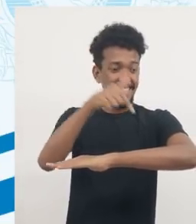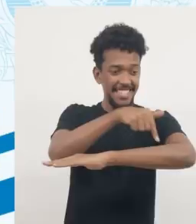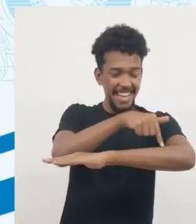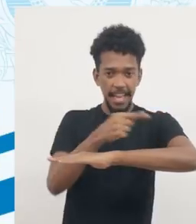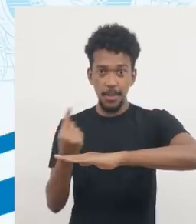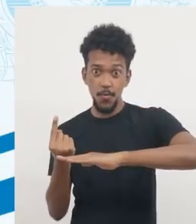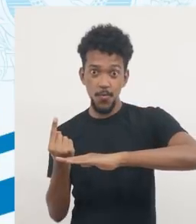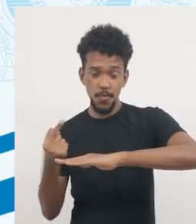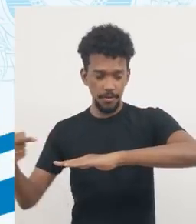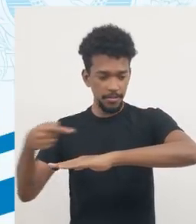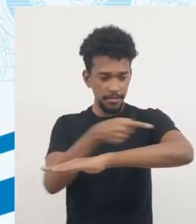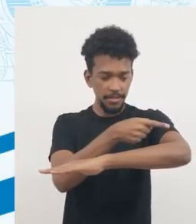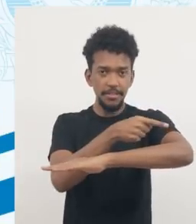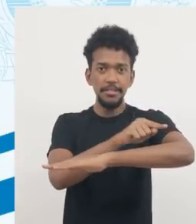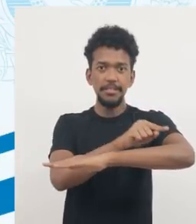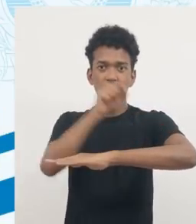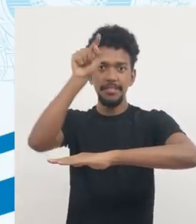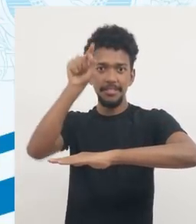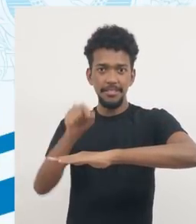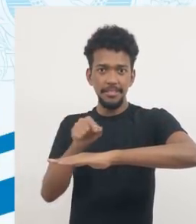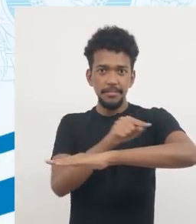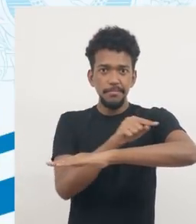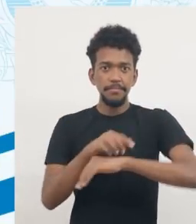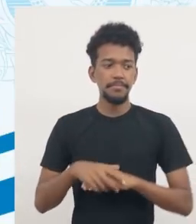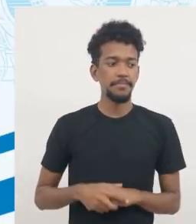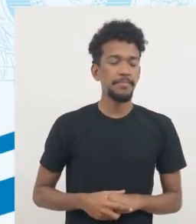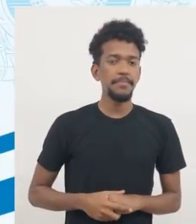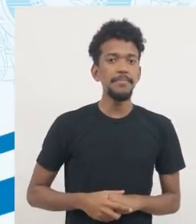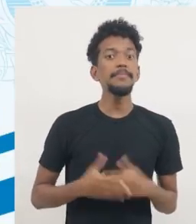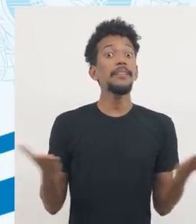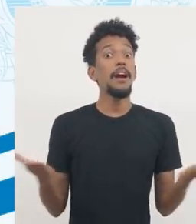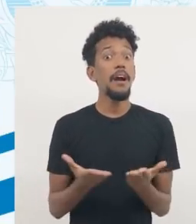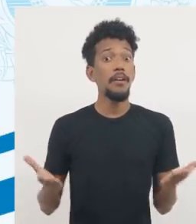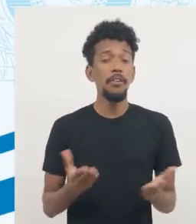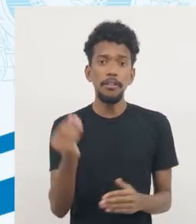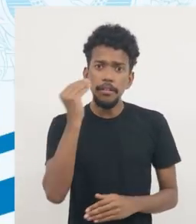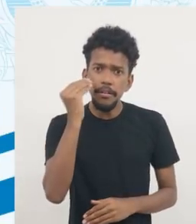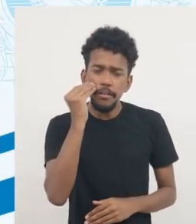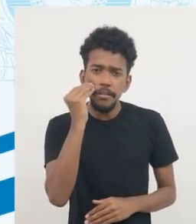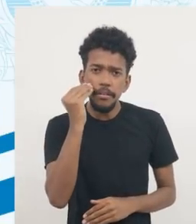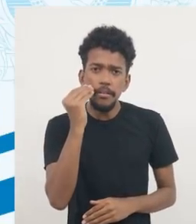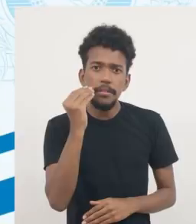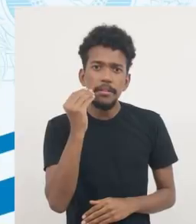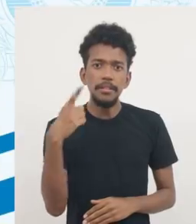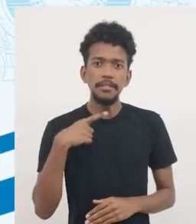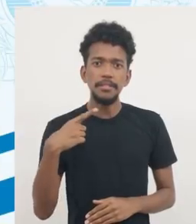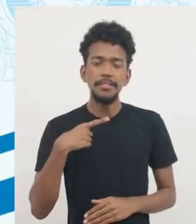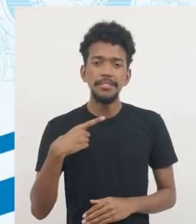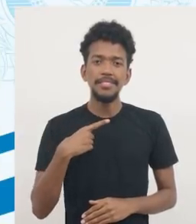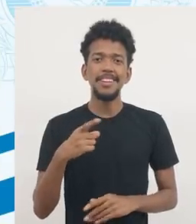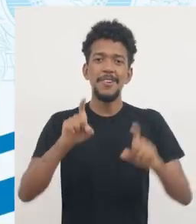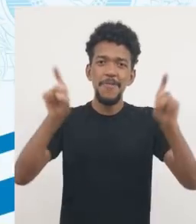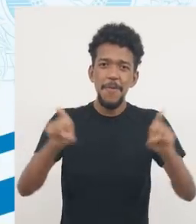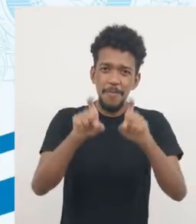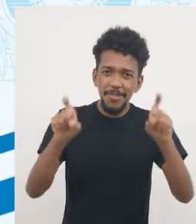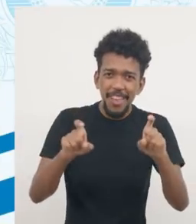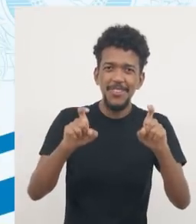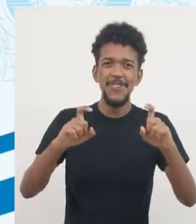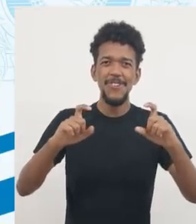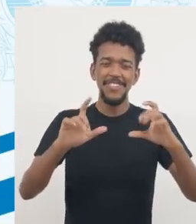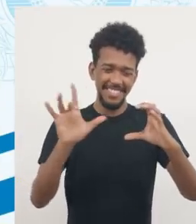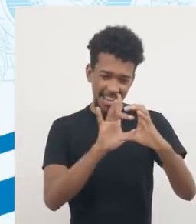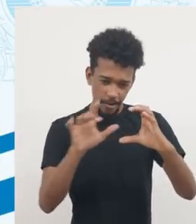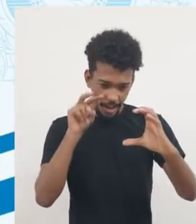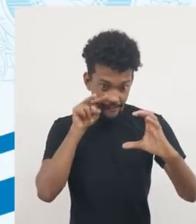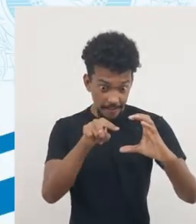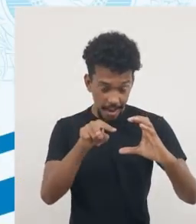ponto C, 7 e 1. Legal. Nessa imagem que aparece na tela do seu computador, do seu